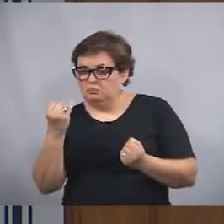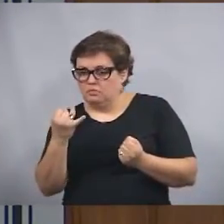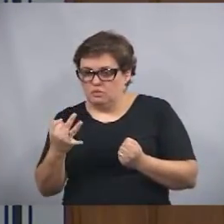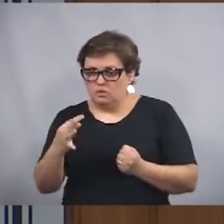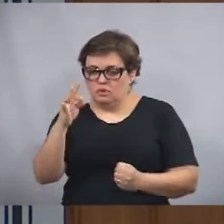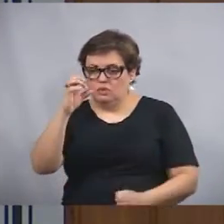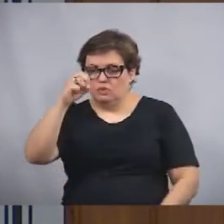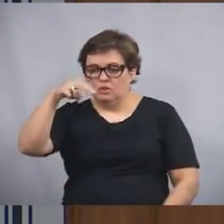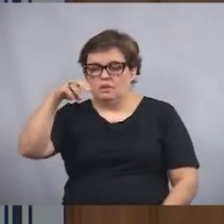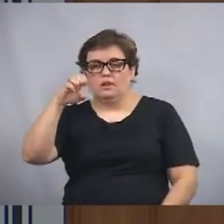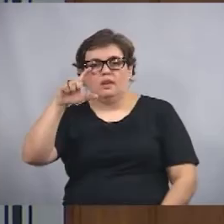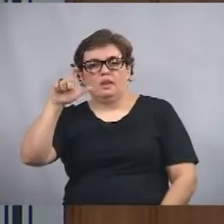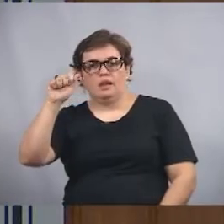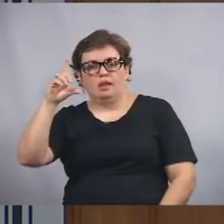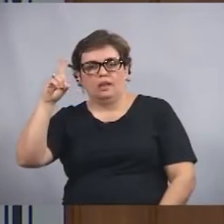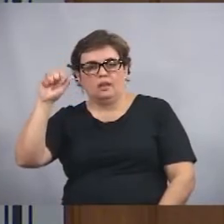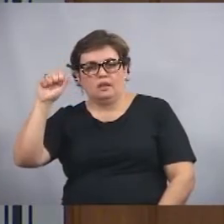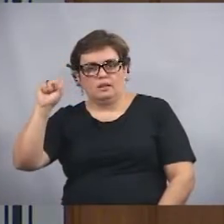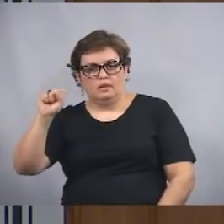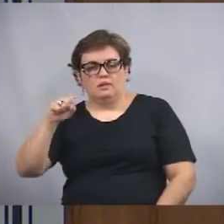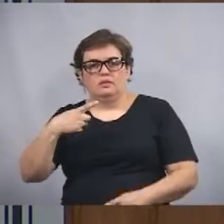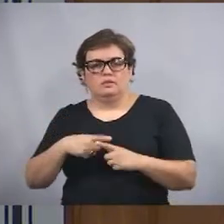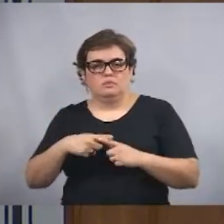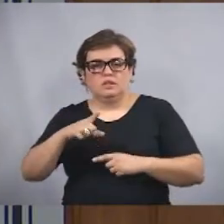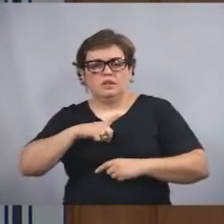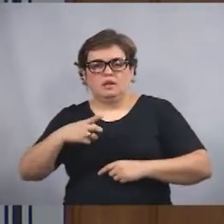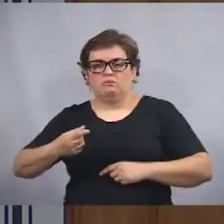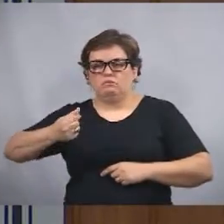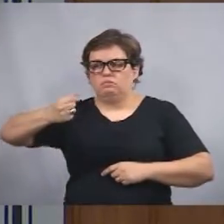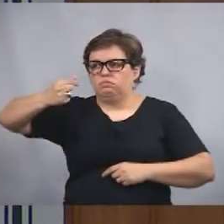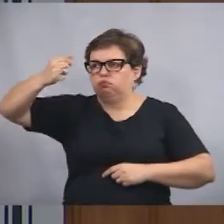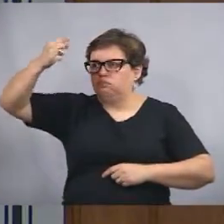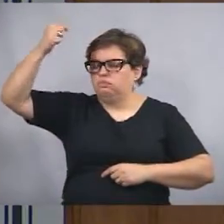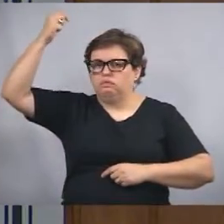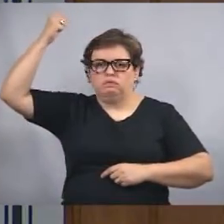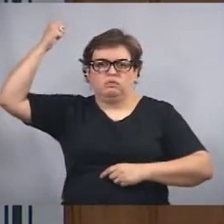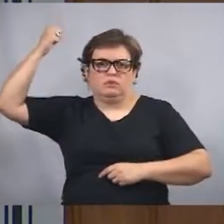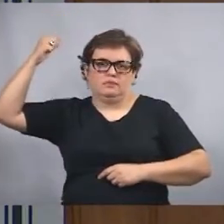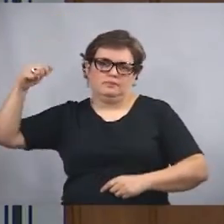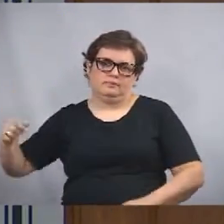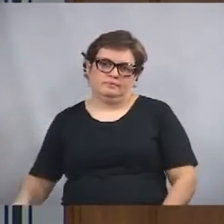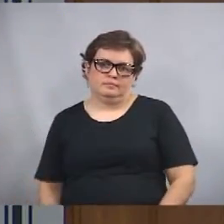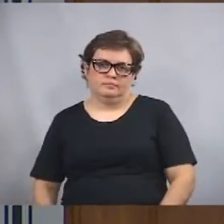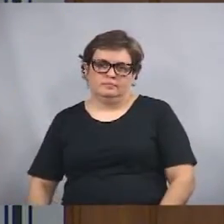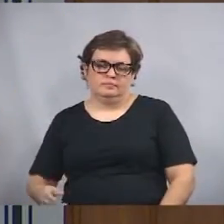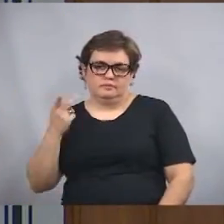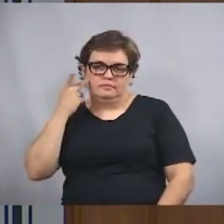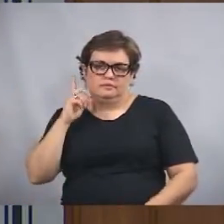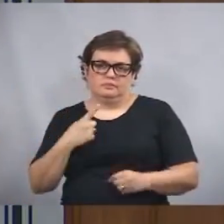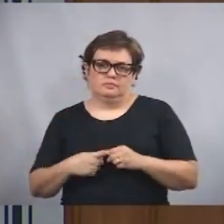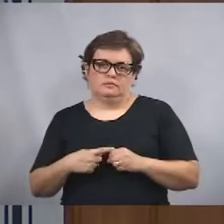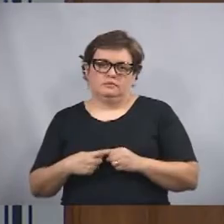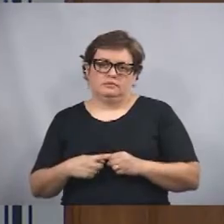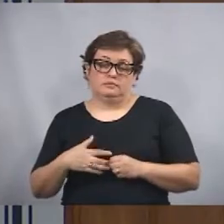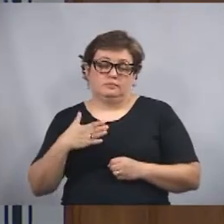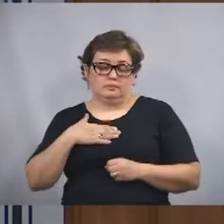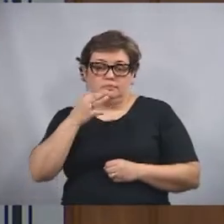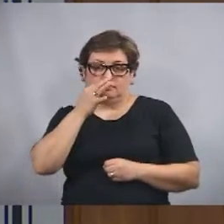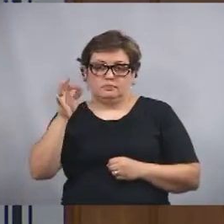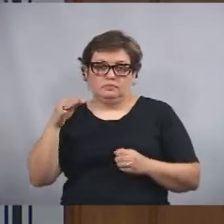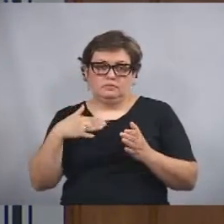toneladas porque a um custo enorme para o município travou e na minha opinião até